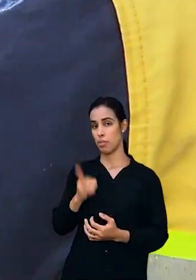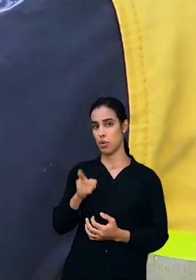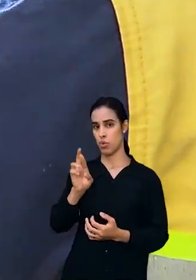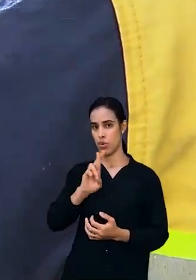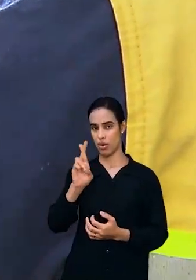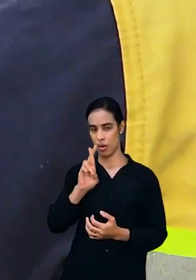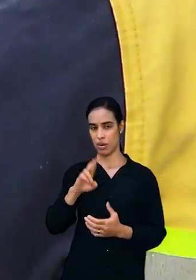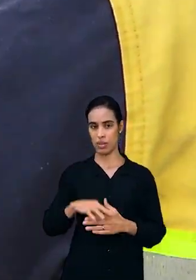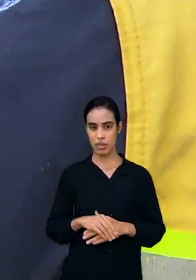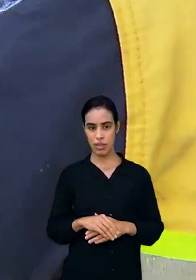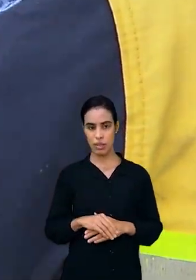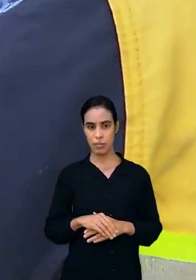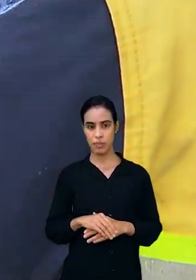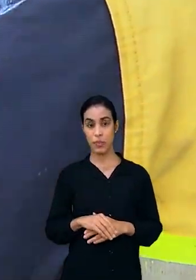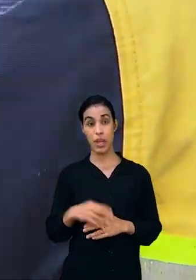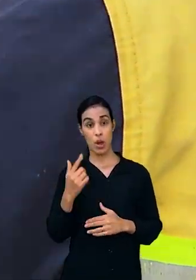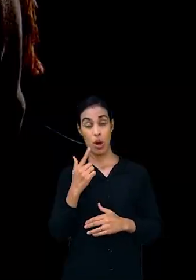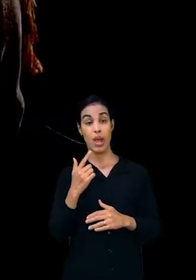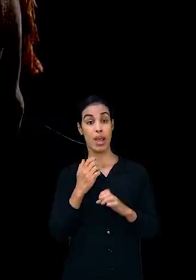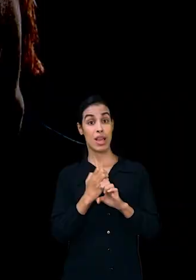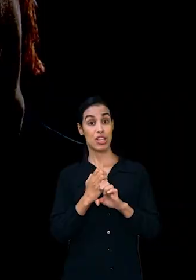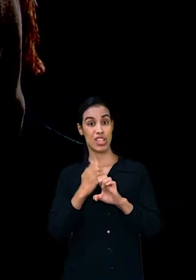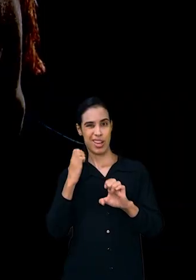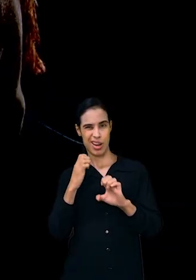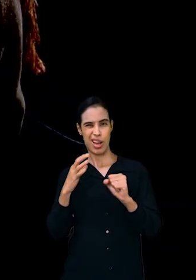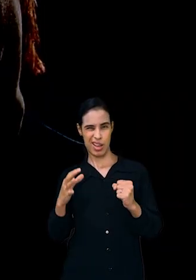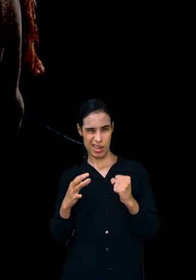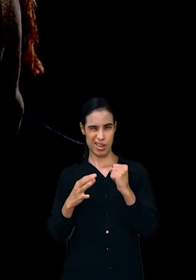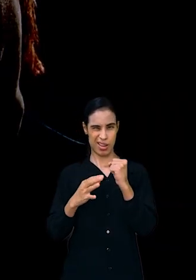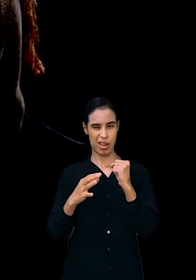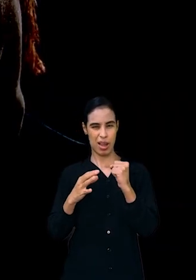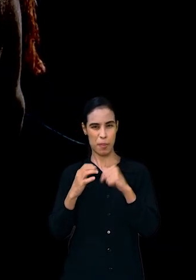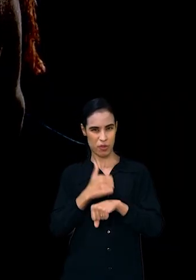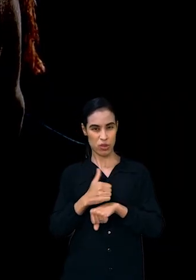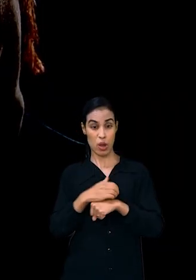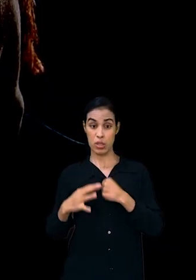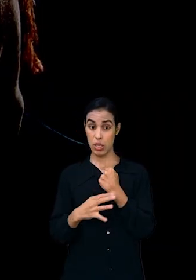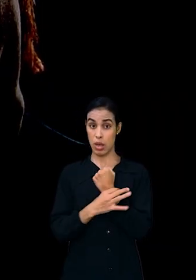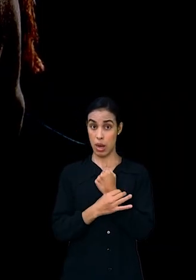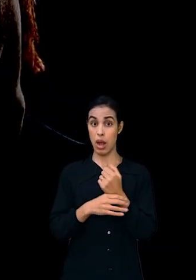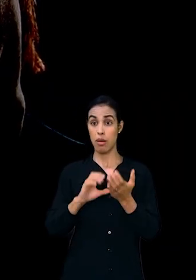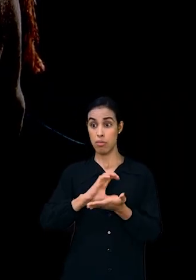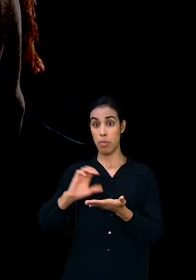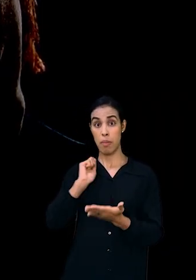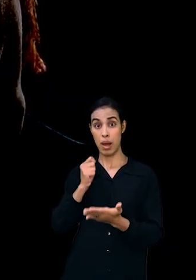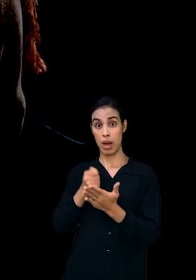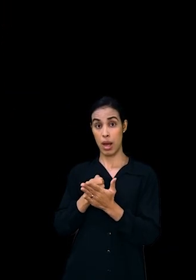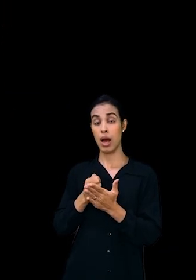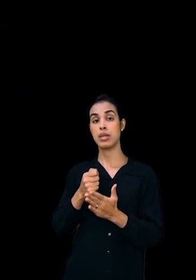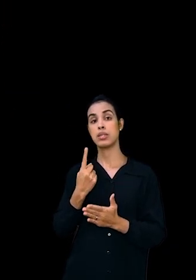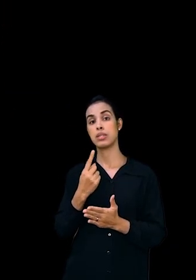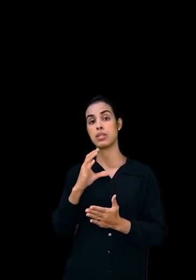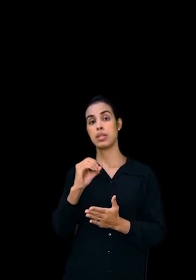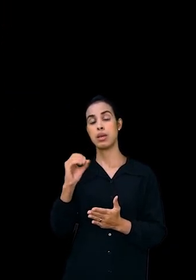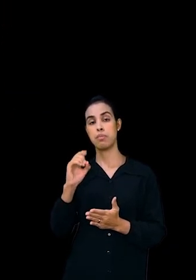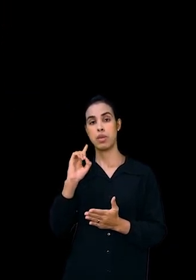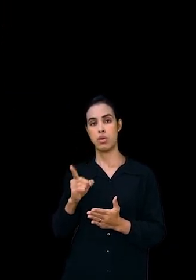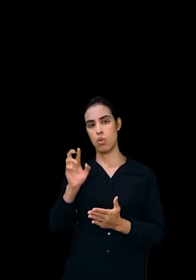R$ 150 mil, e a Segmed e a engenheira, conjuntamente, a pagarem R$ 100